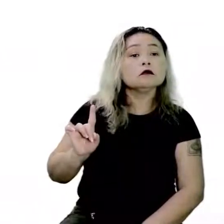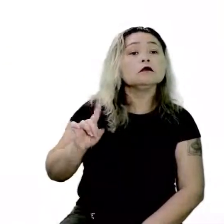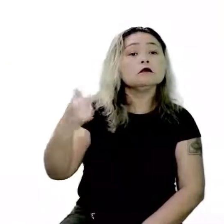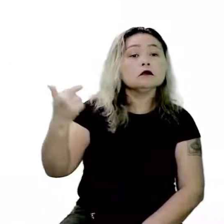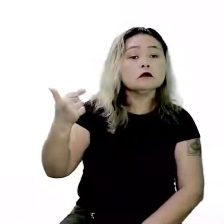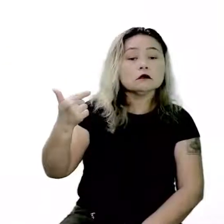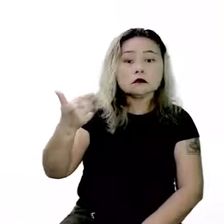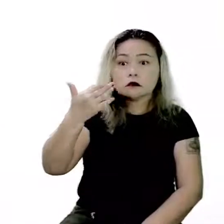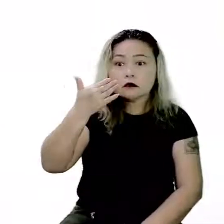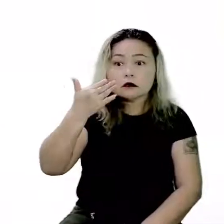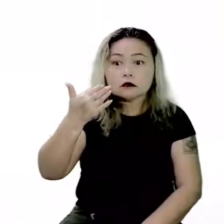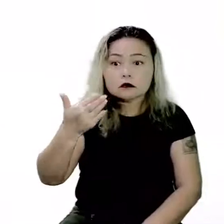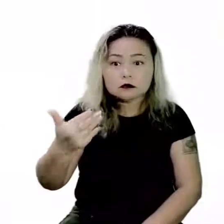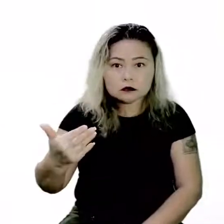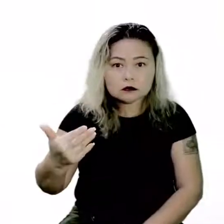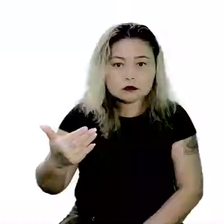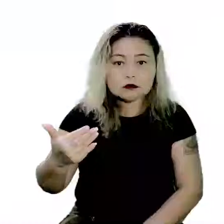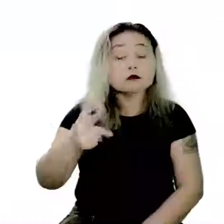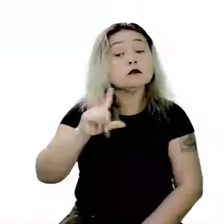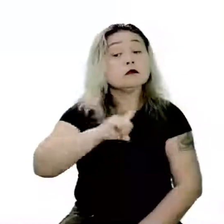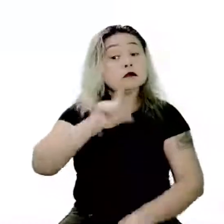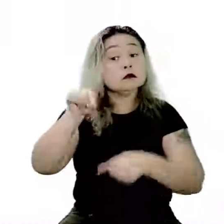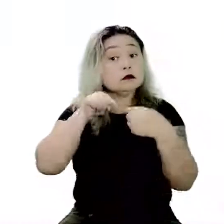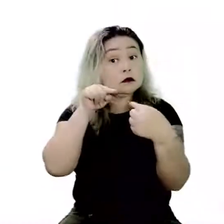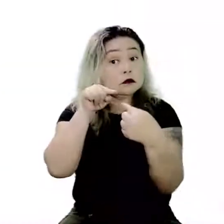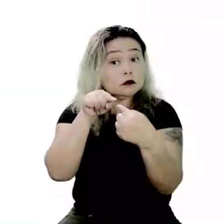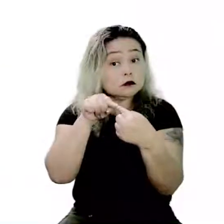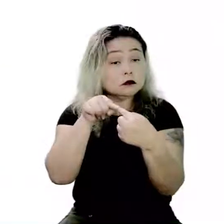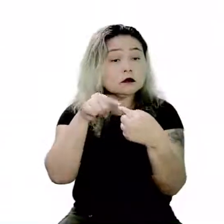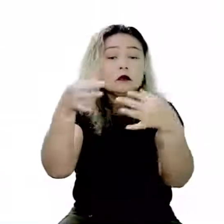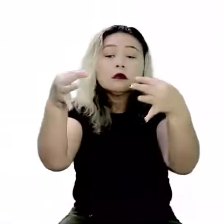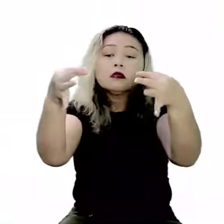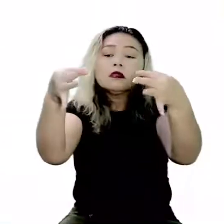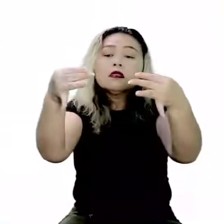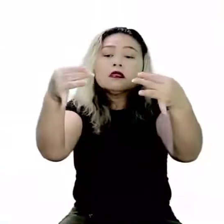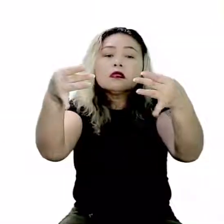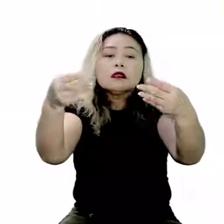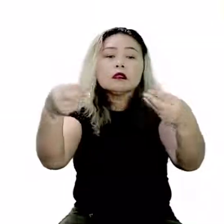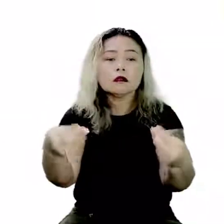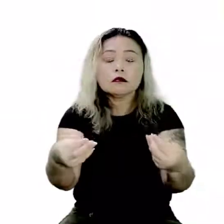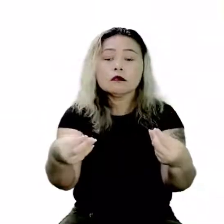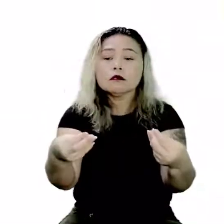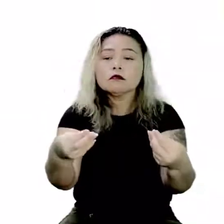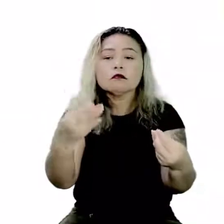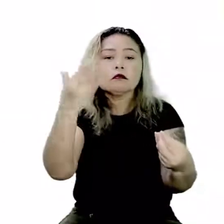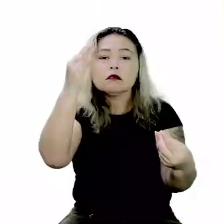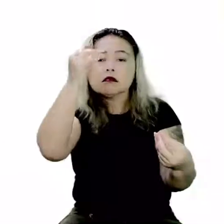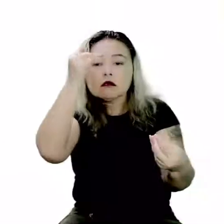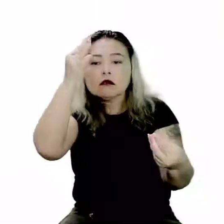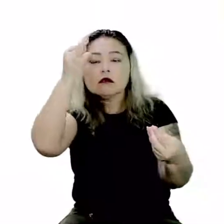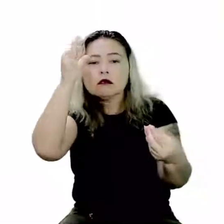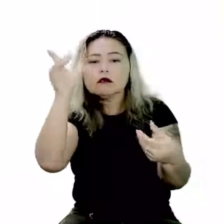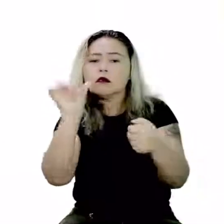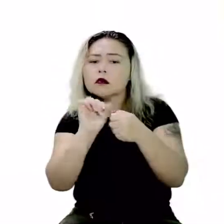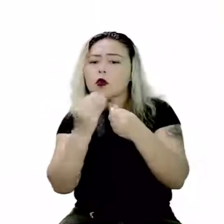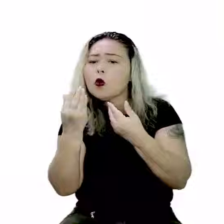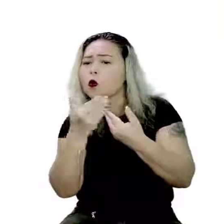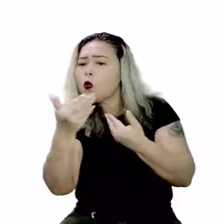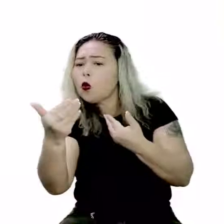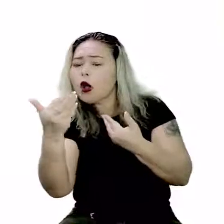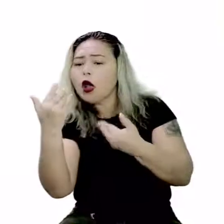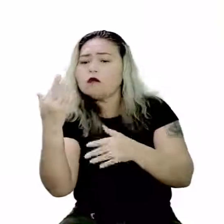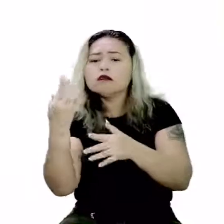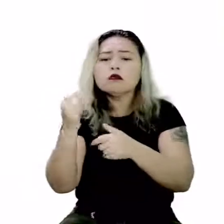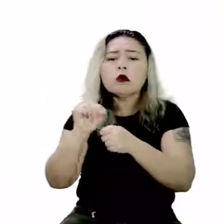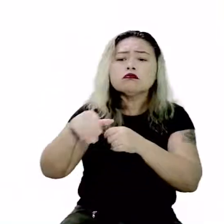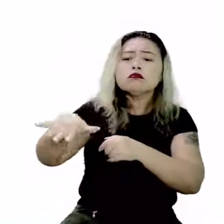Essa segunda aproximação teve como objetivo detalhar o conhecimento sobre o meio físico,